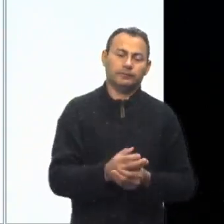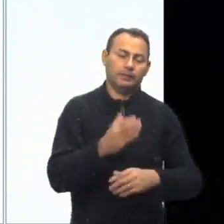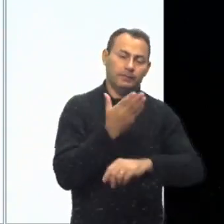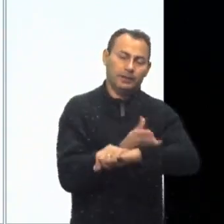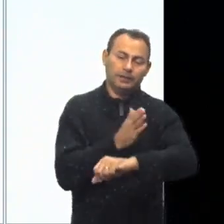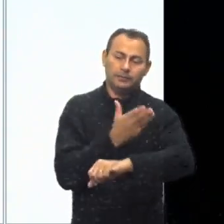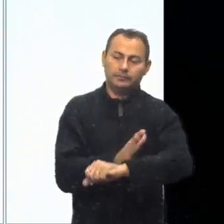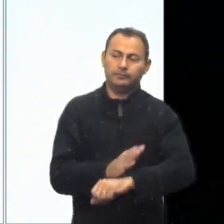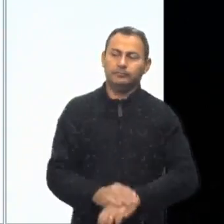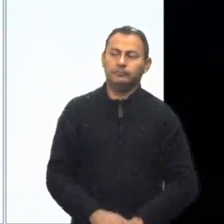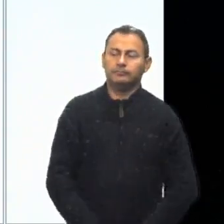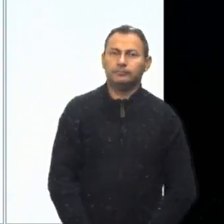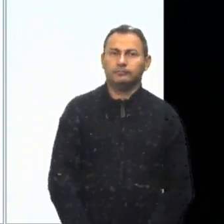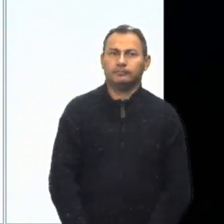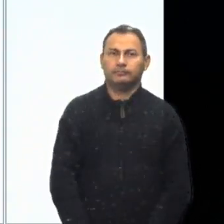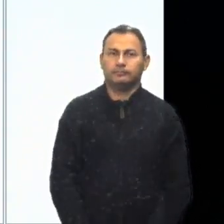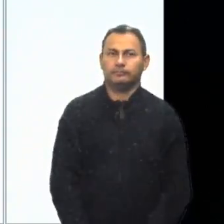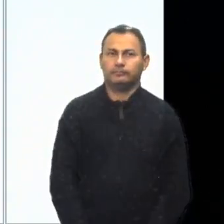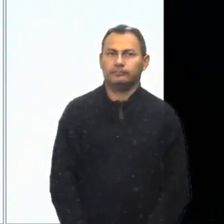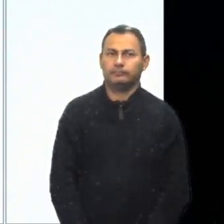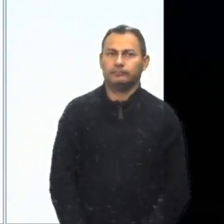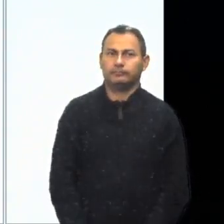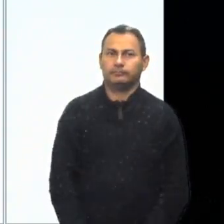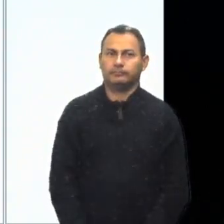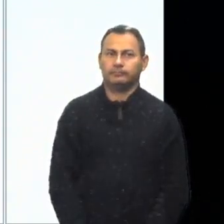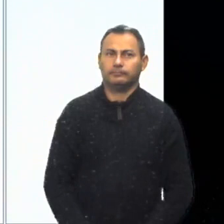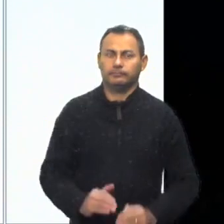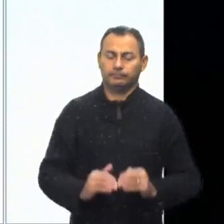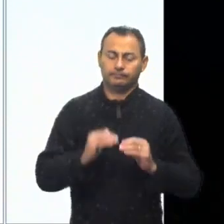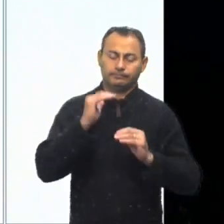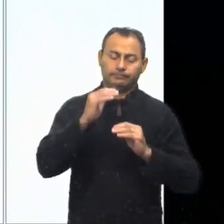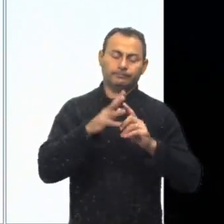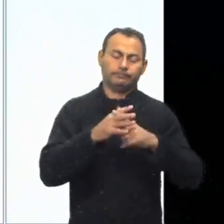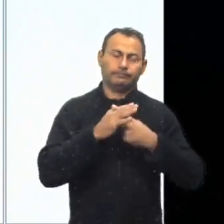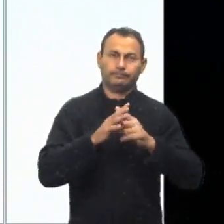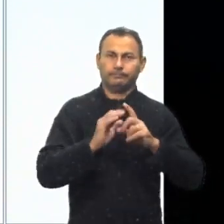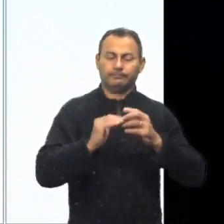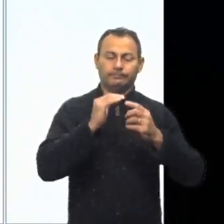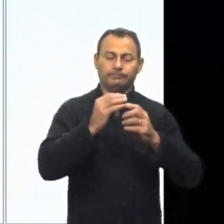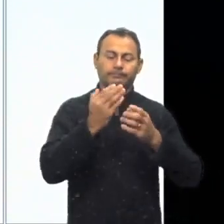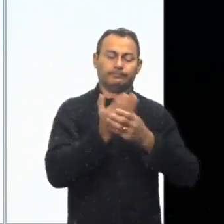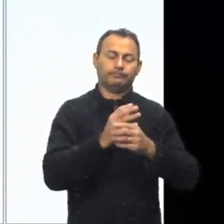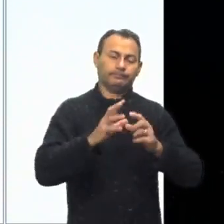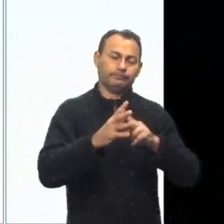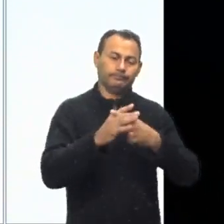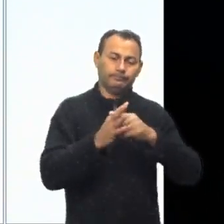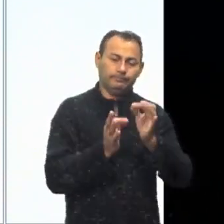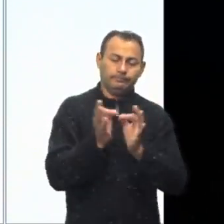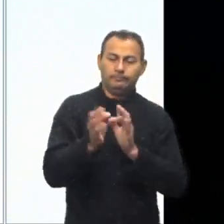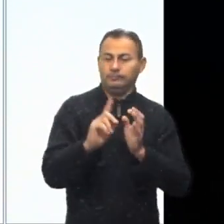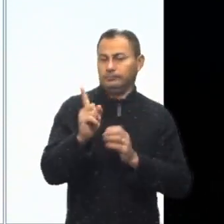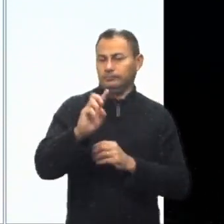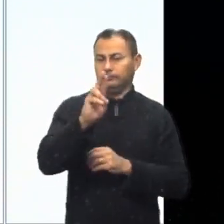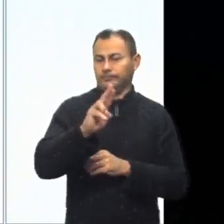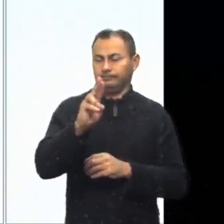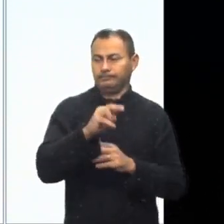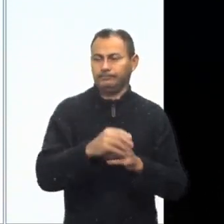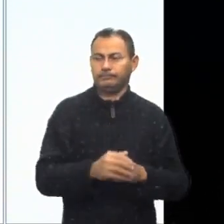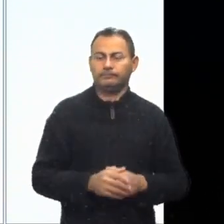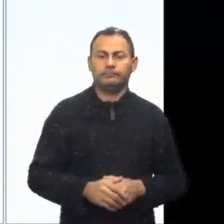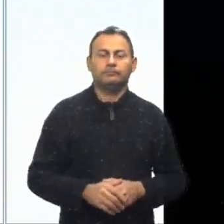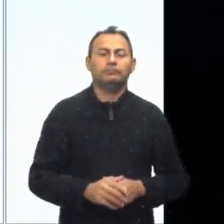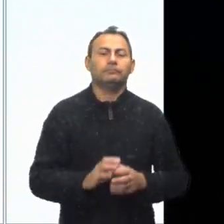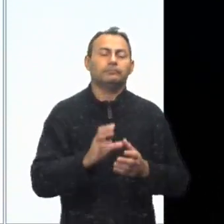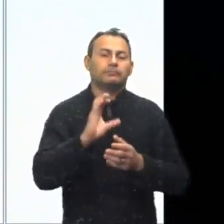prática. Em cima tem algumas configurações, a gente não vai utilizar. Aqui